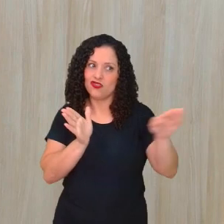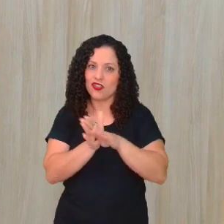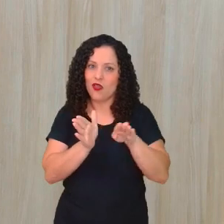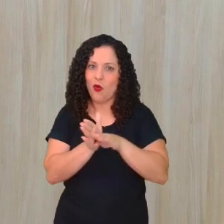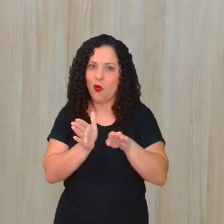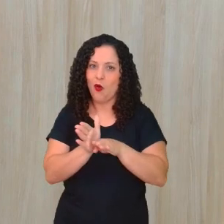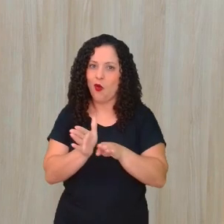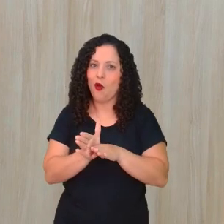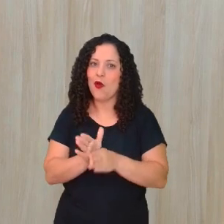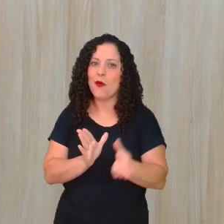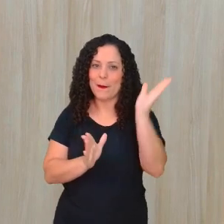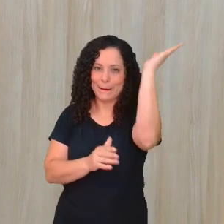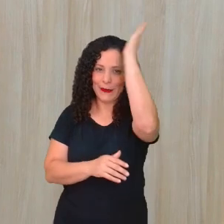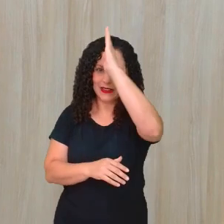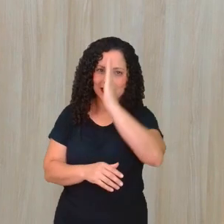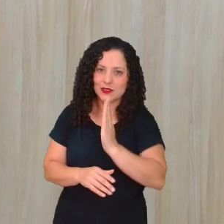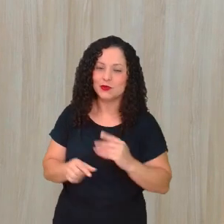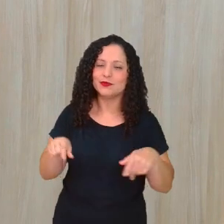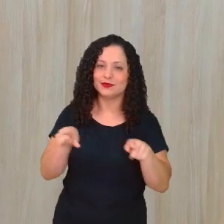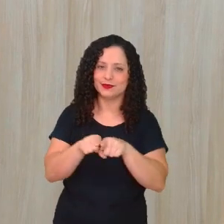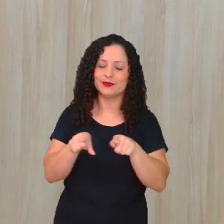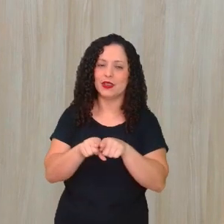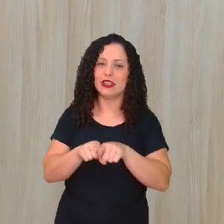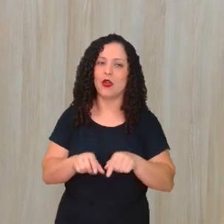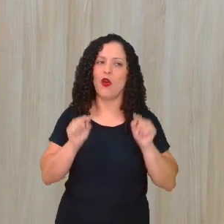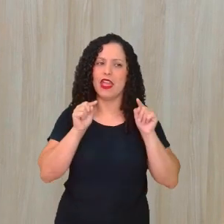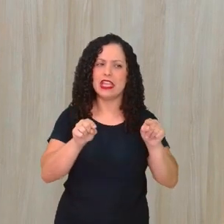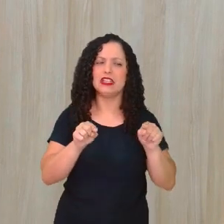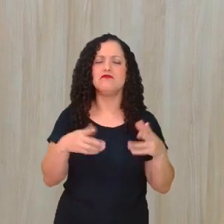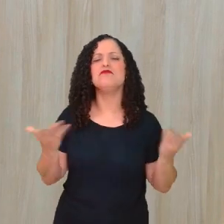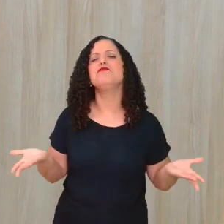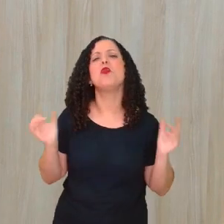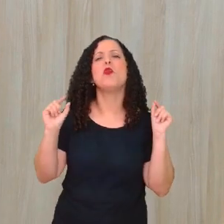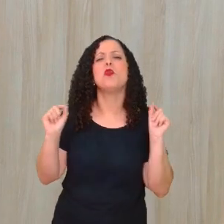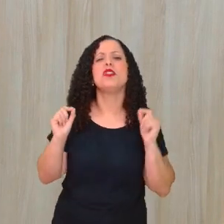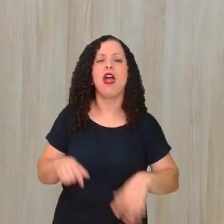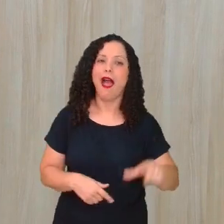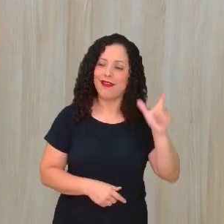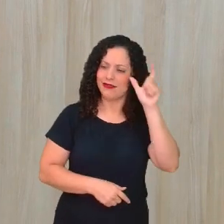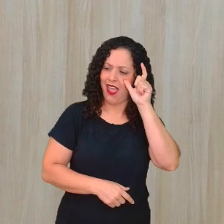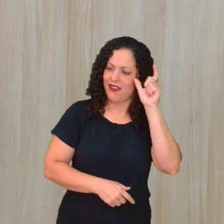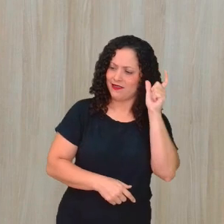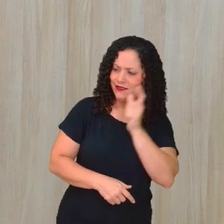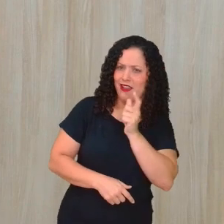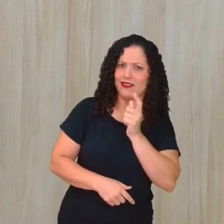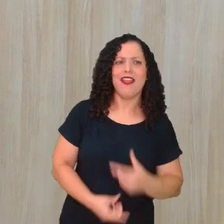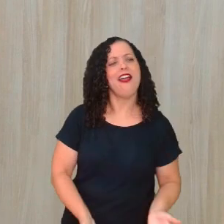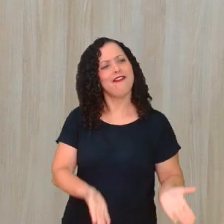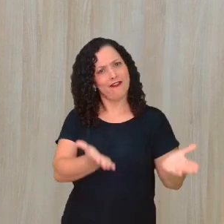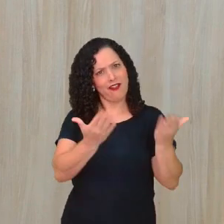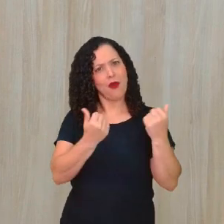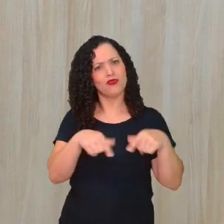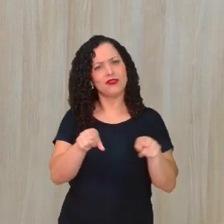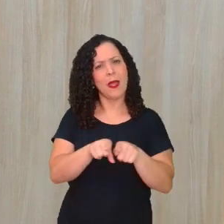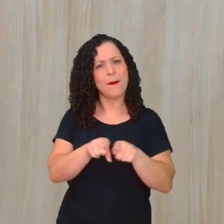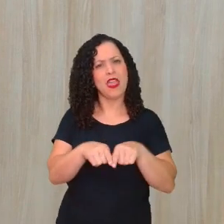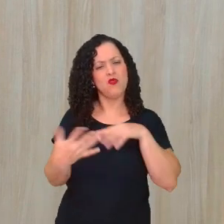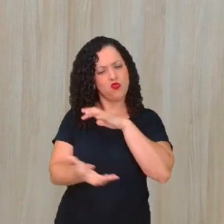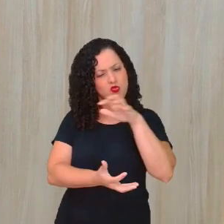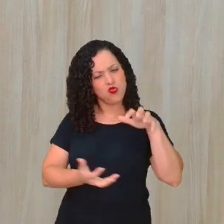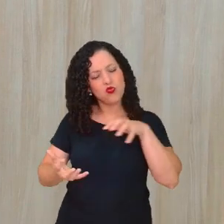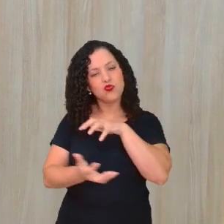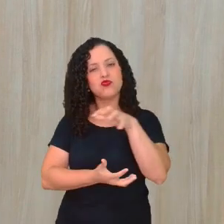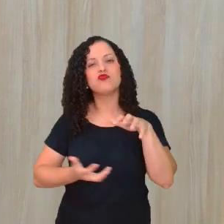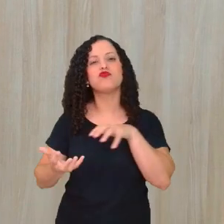território brasileiro, né? Então, esse pessoal disse assim, opa, interessante, né? Vamos também se rebelar. E